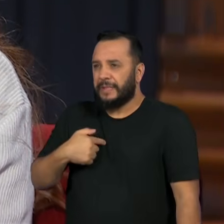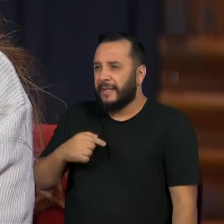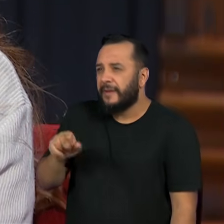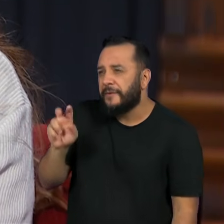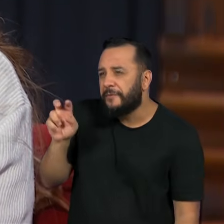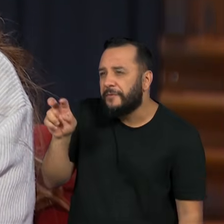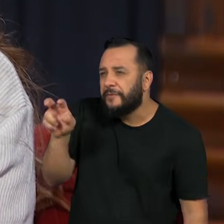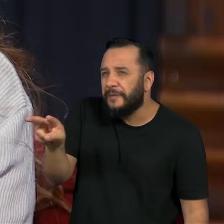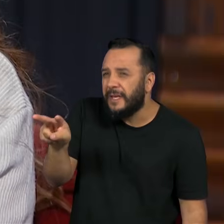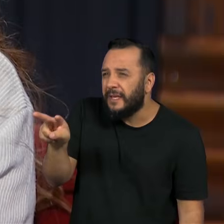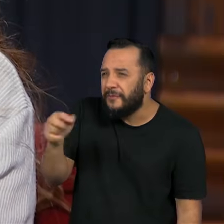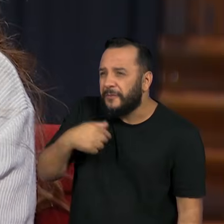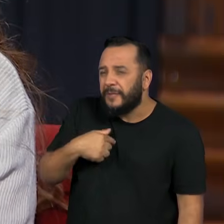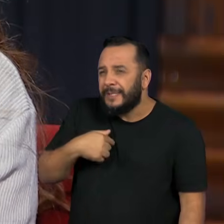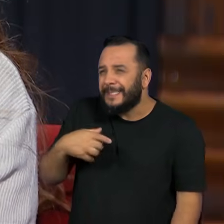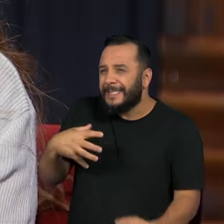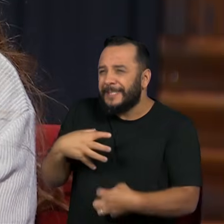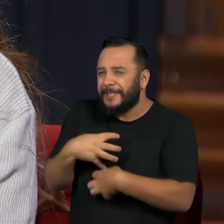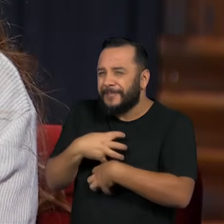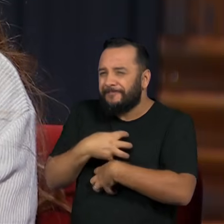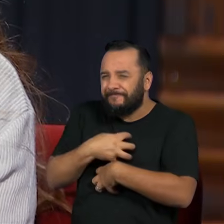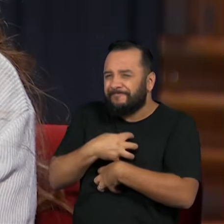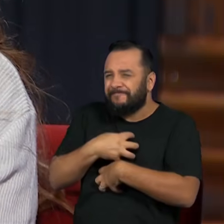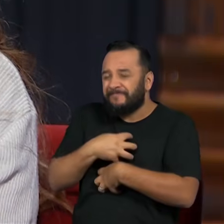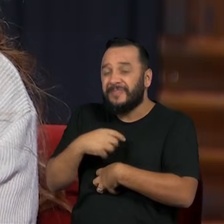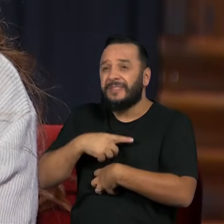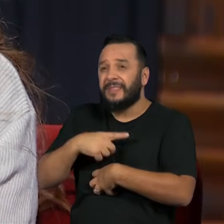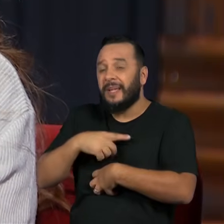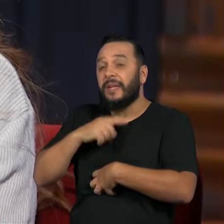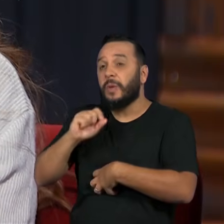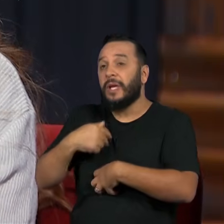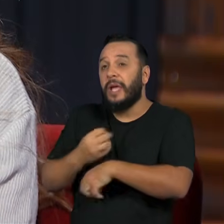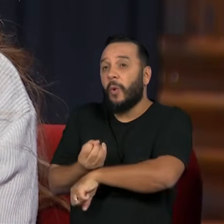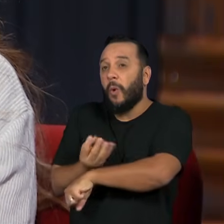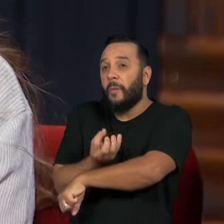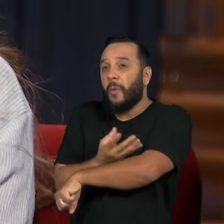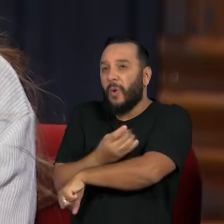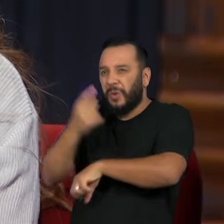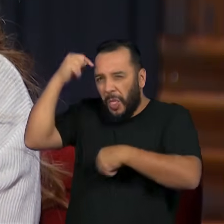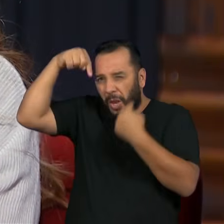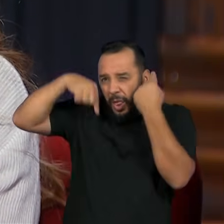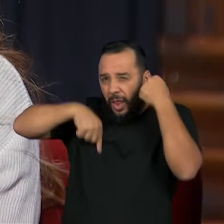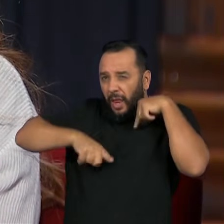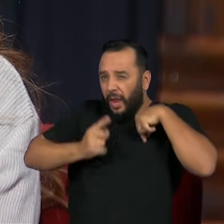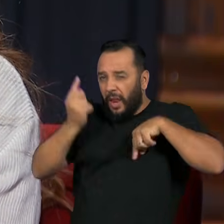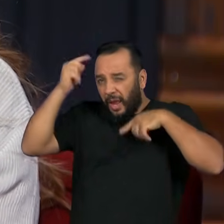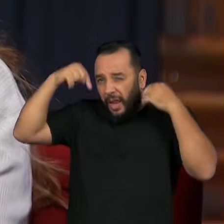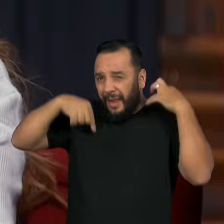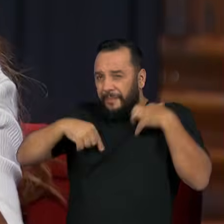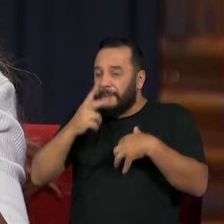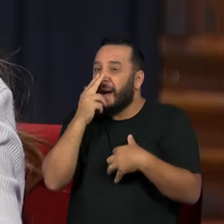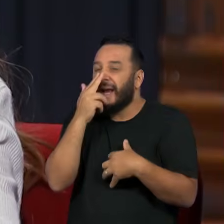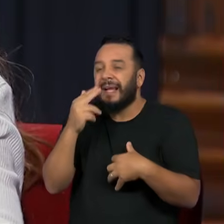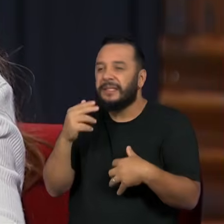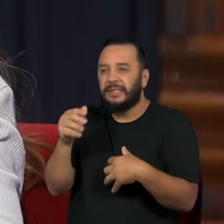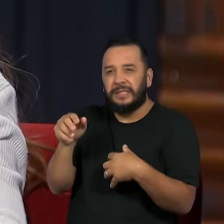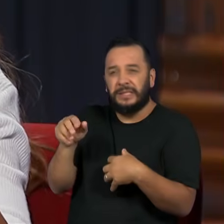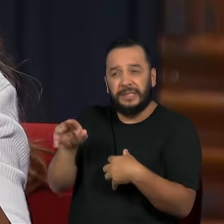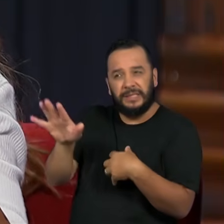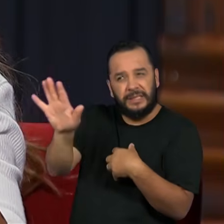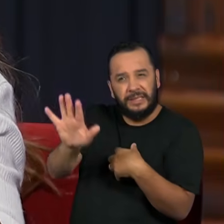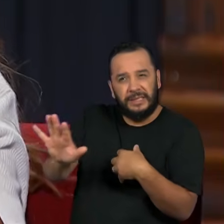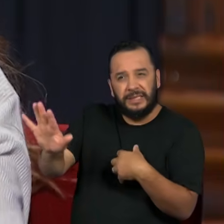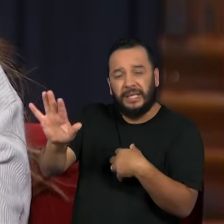que tem a liberação de substâncias que te dão uma sensação de poder. Então você olha para o